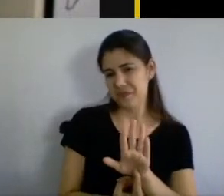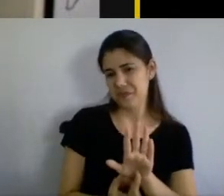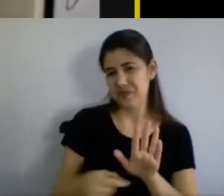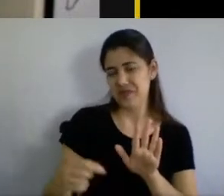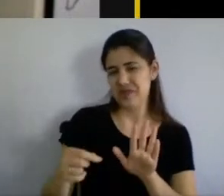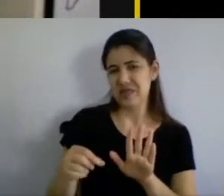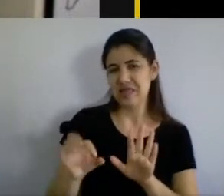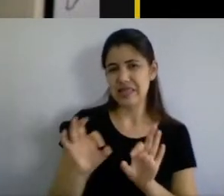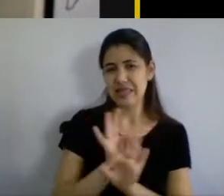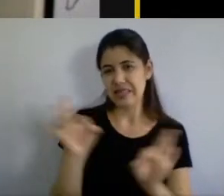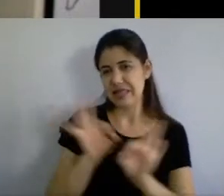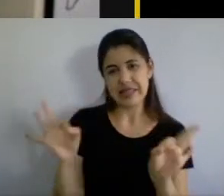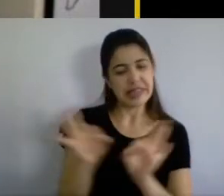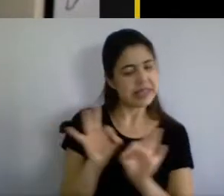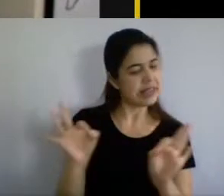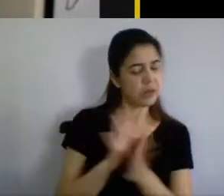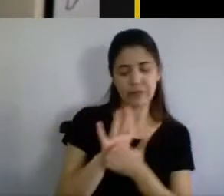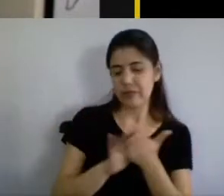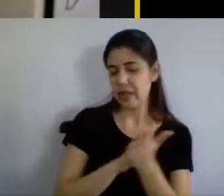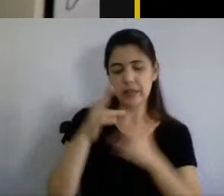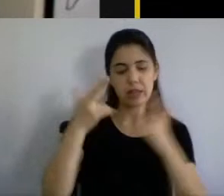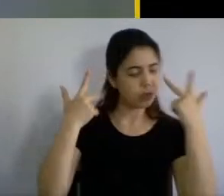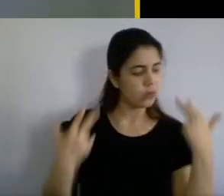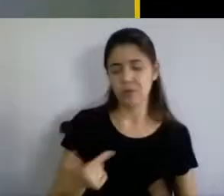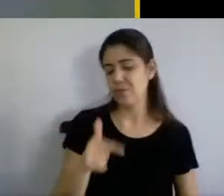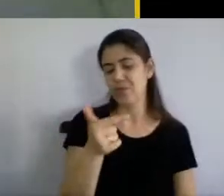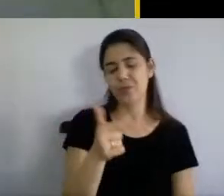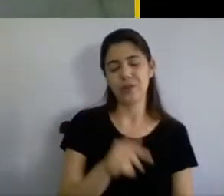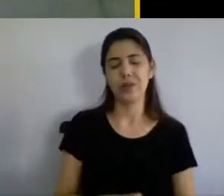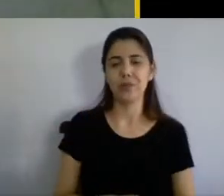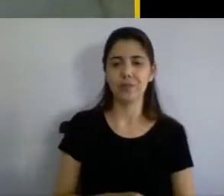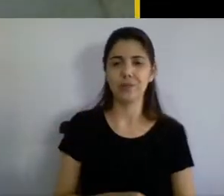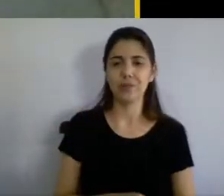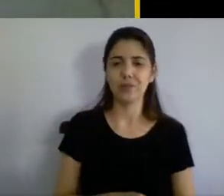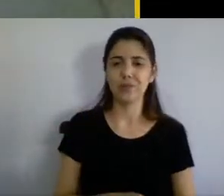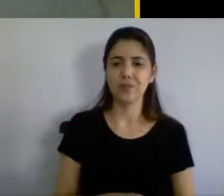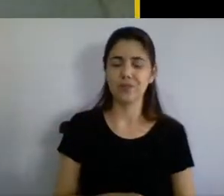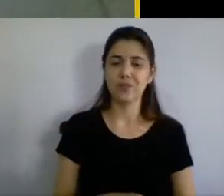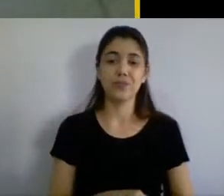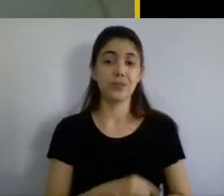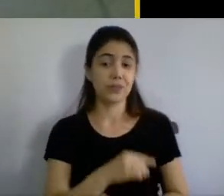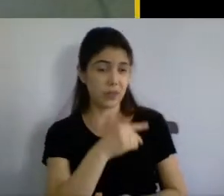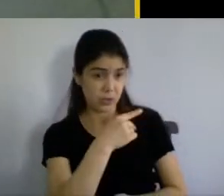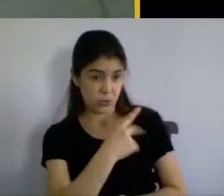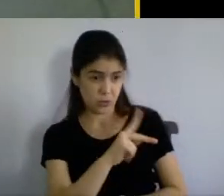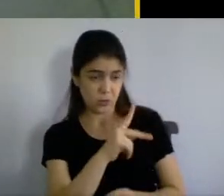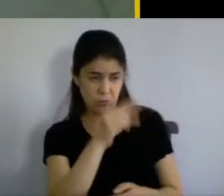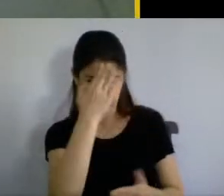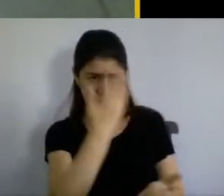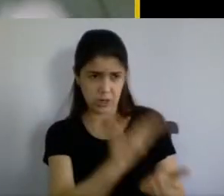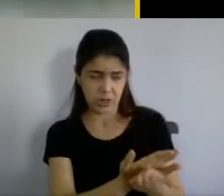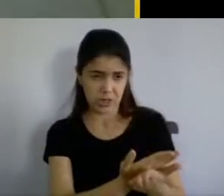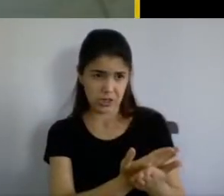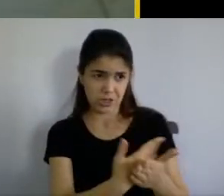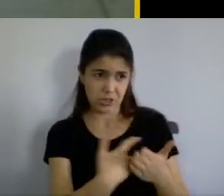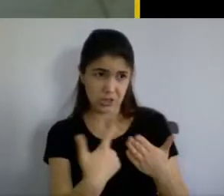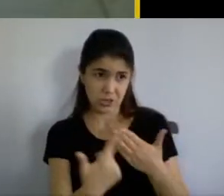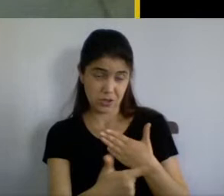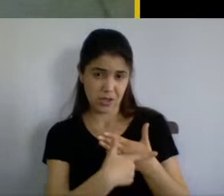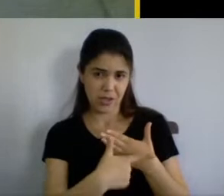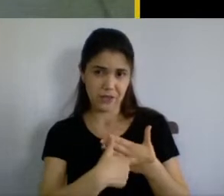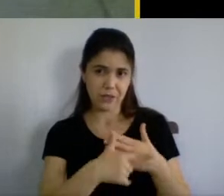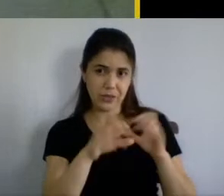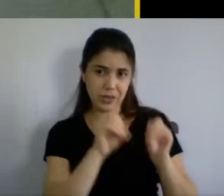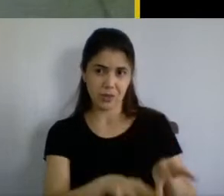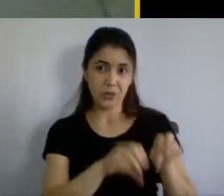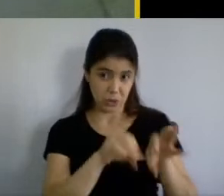que não é nada natural. E pegando o gancho, né, você ainda acredita nesse papel da educação? É uma pergunta, aproveitando a